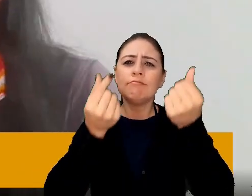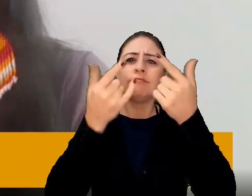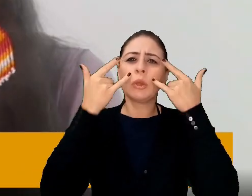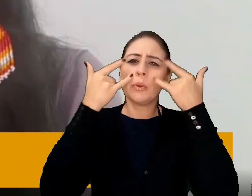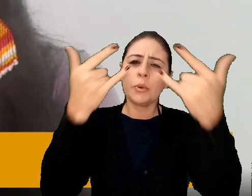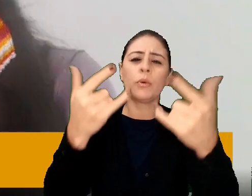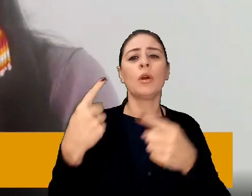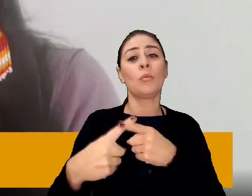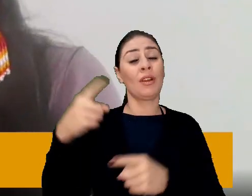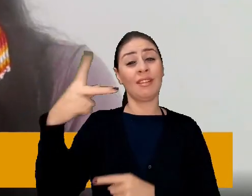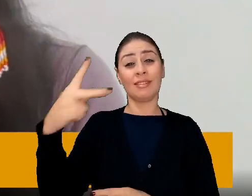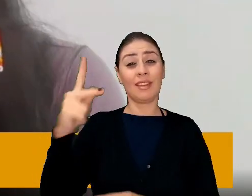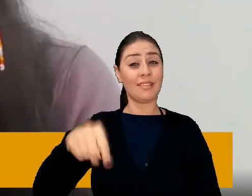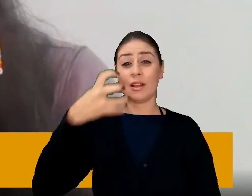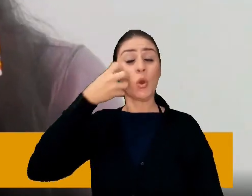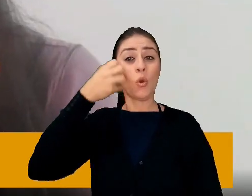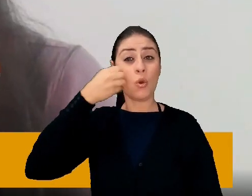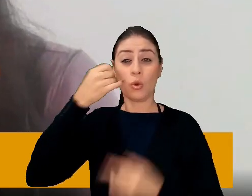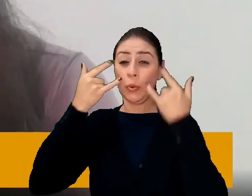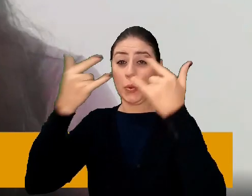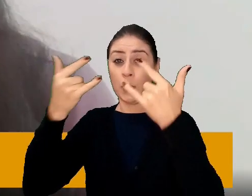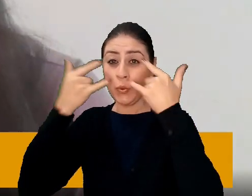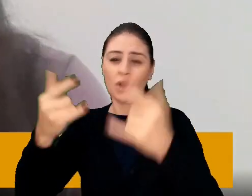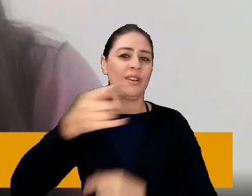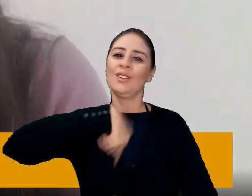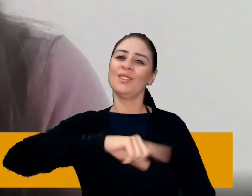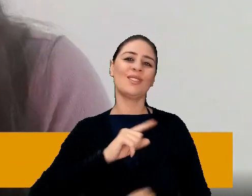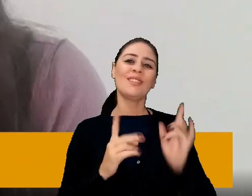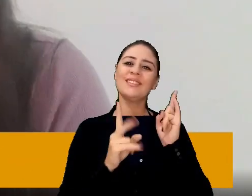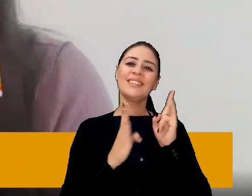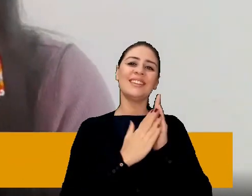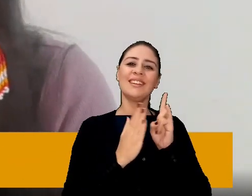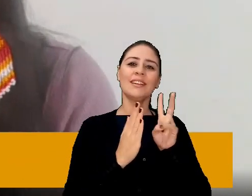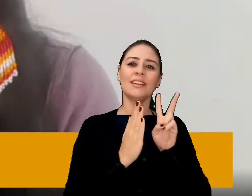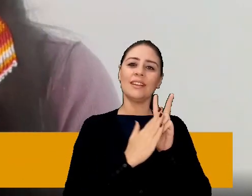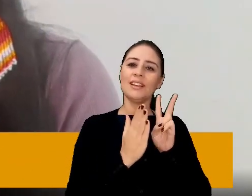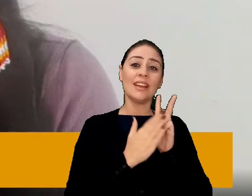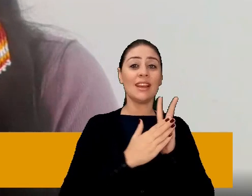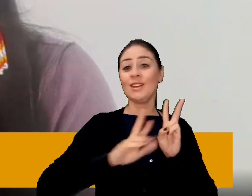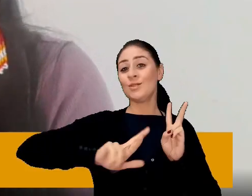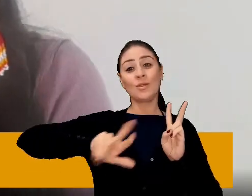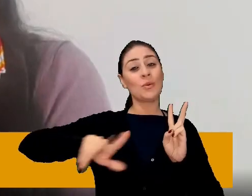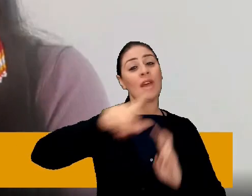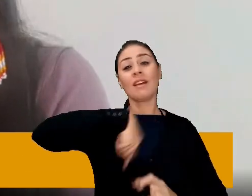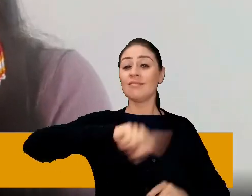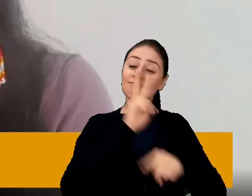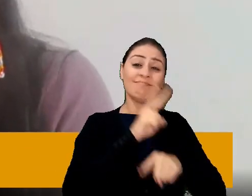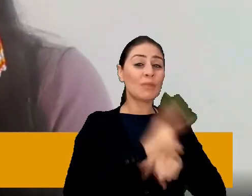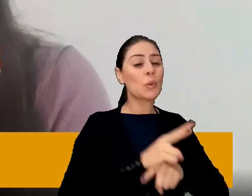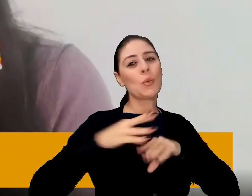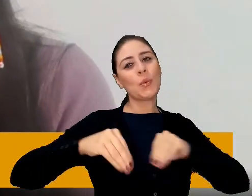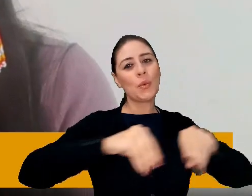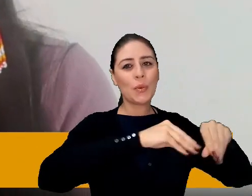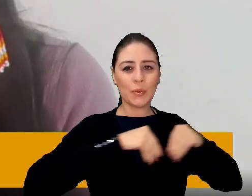né? E para a gente não, porque tudo parte de se relacionar com a terra. Como eu já tinha falado, você